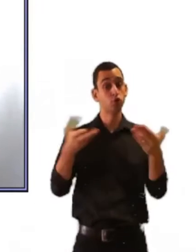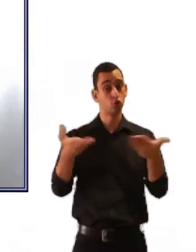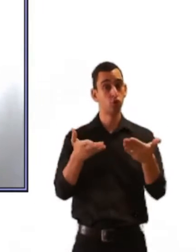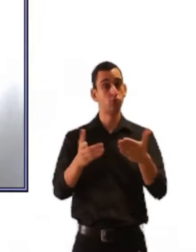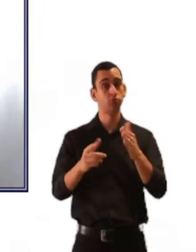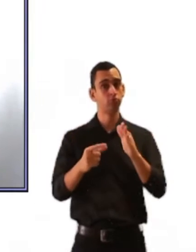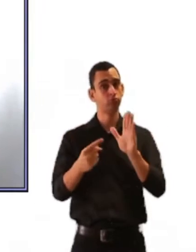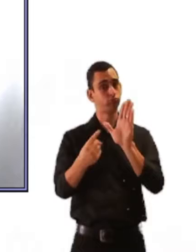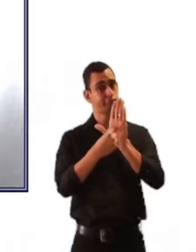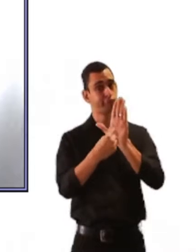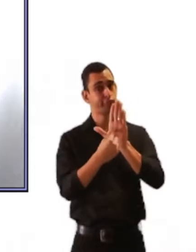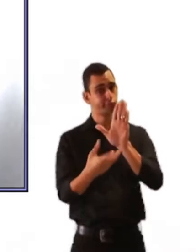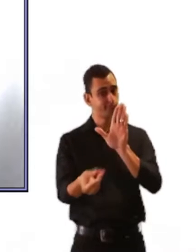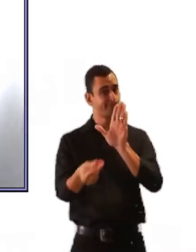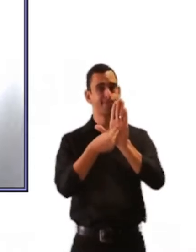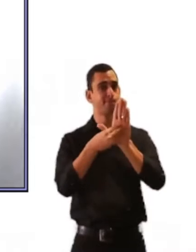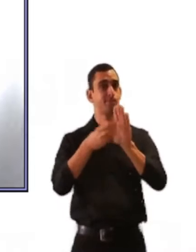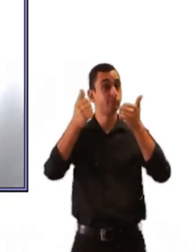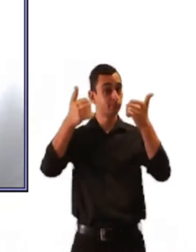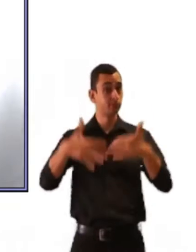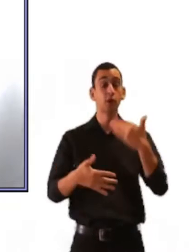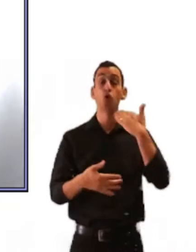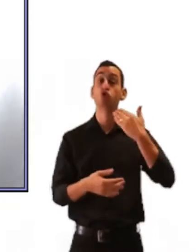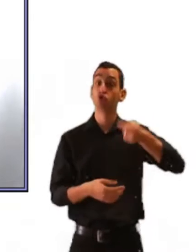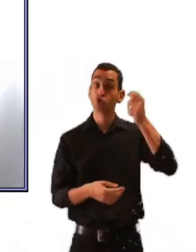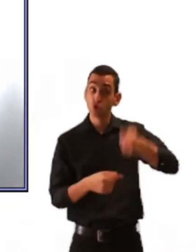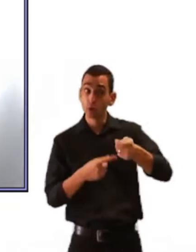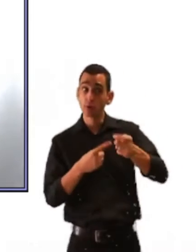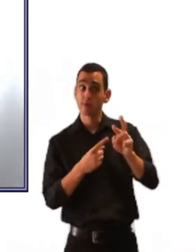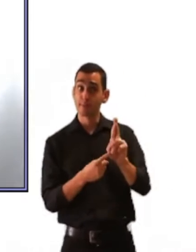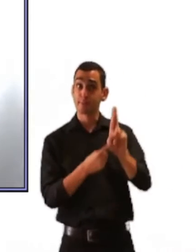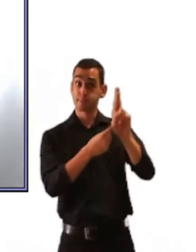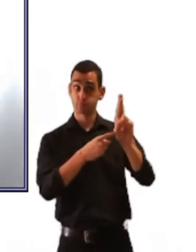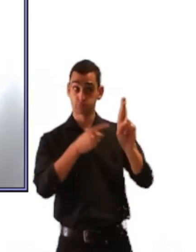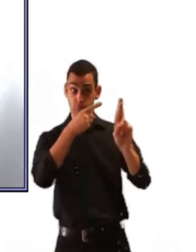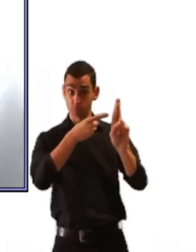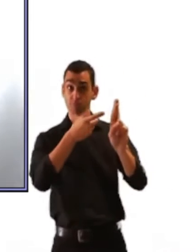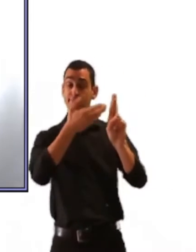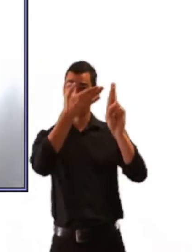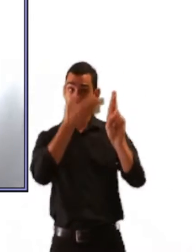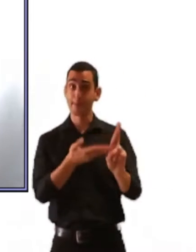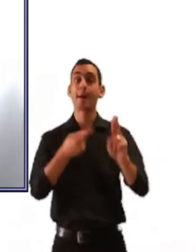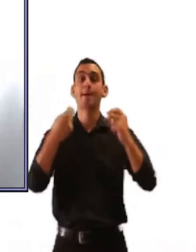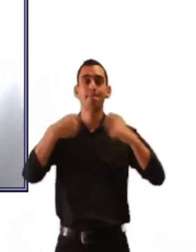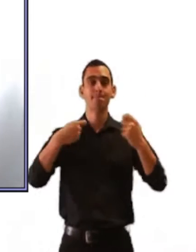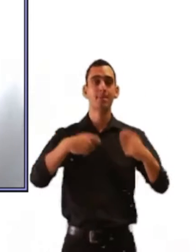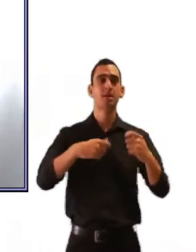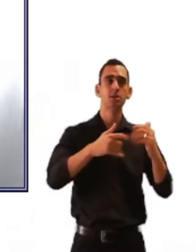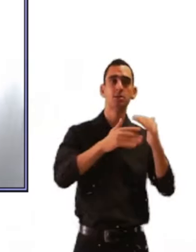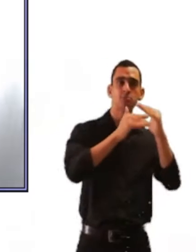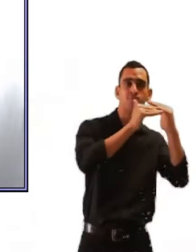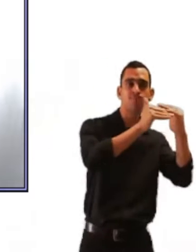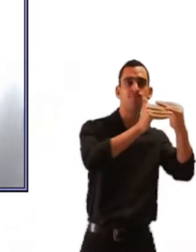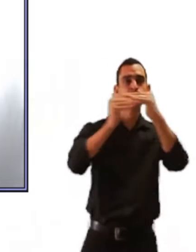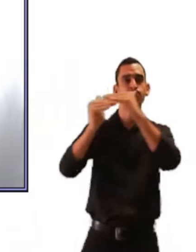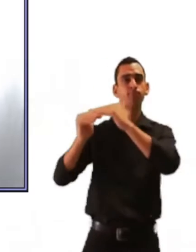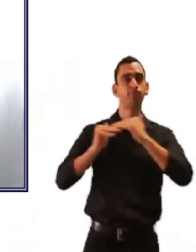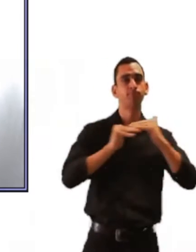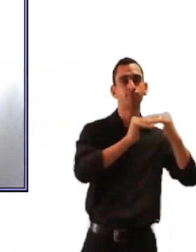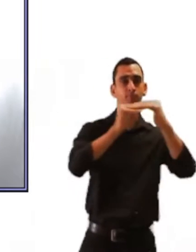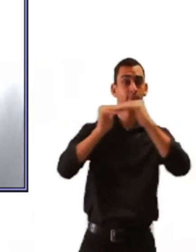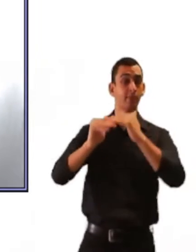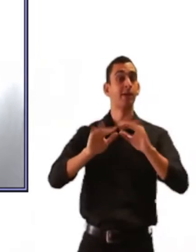é idealizada no sistema. O que não devemos confundir é um juiz imparcial de